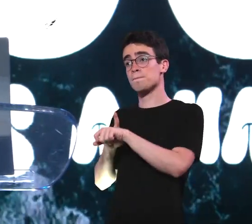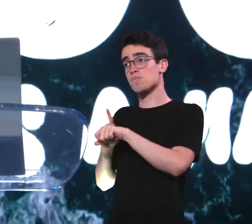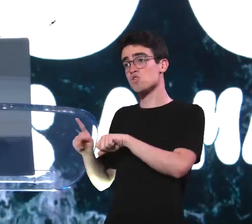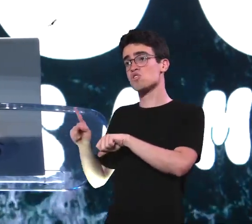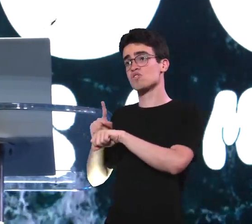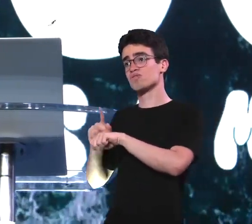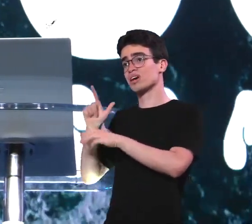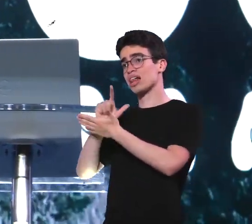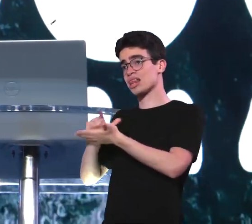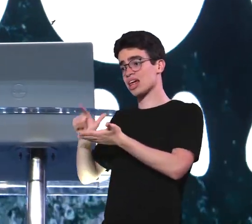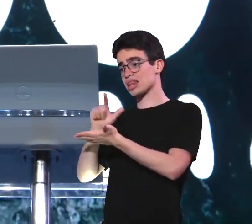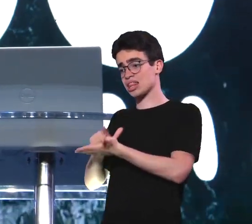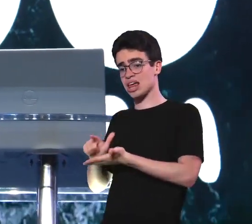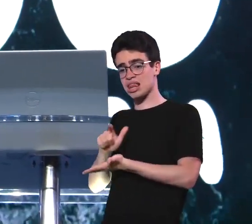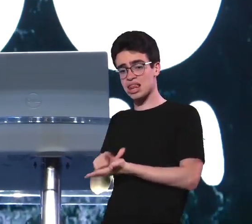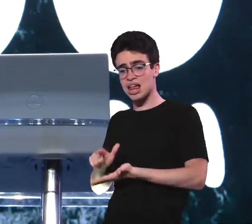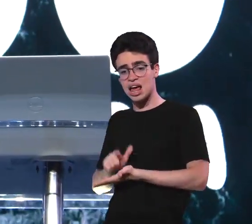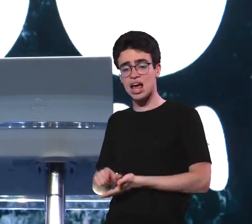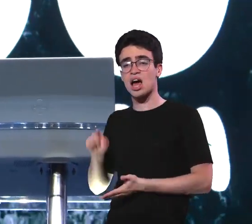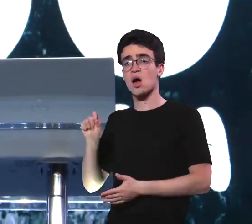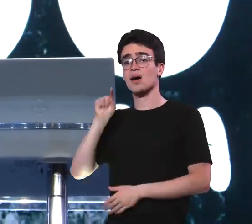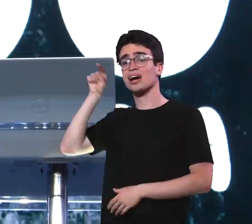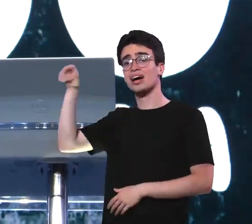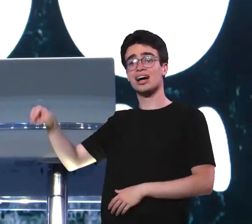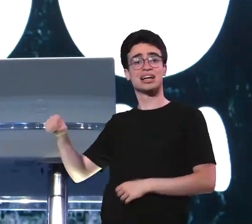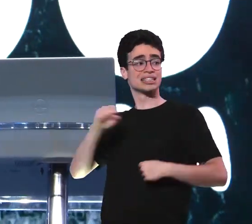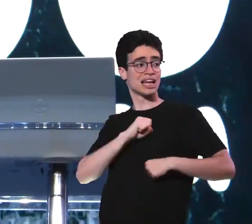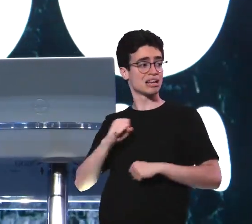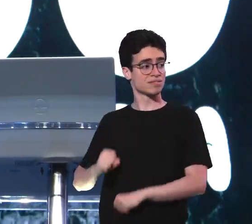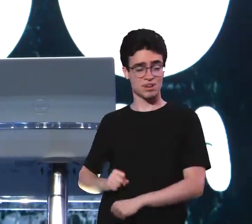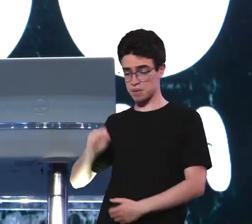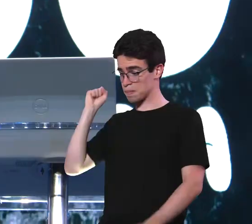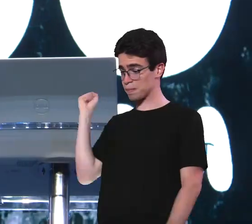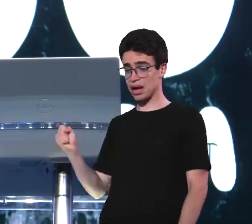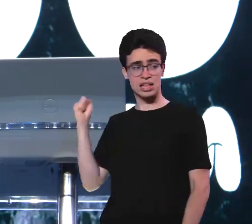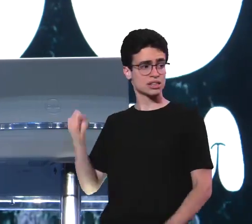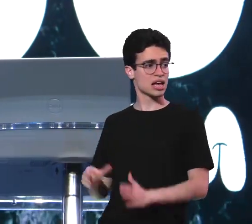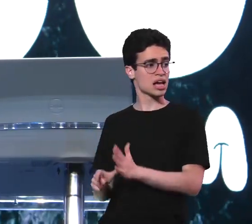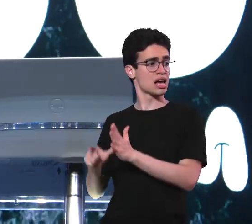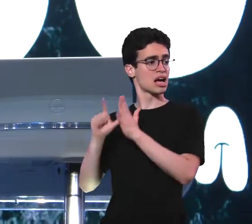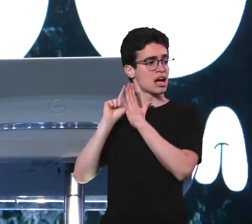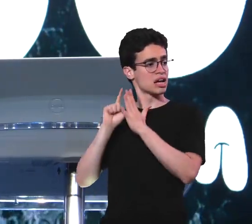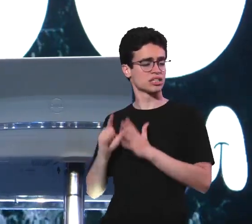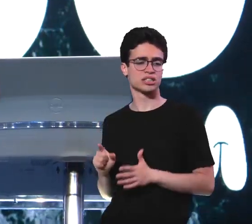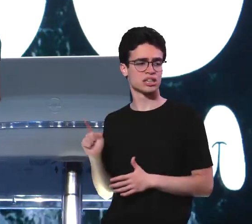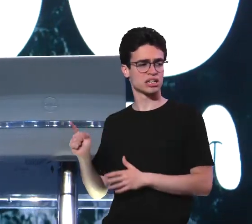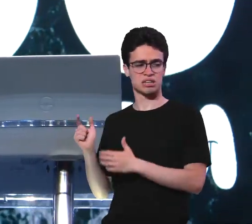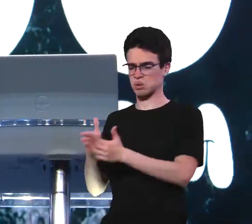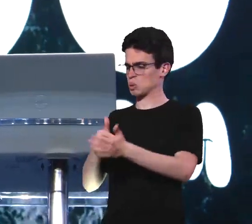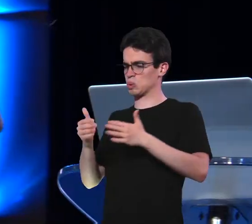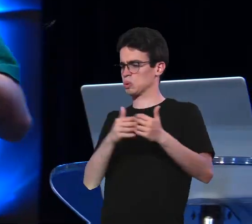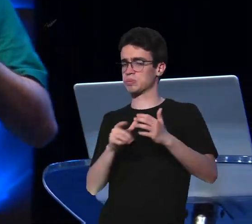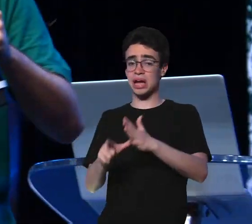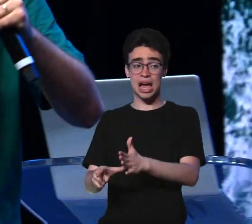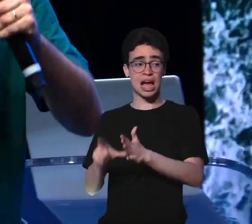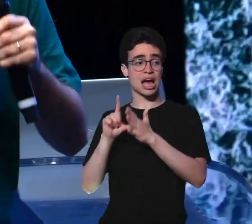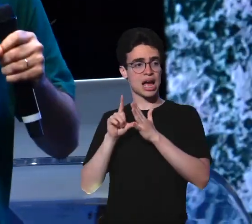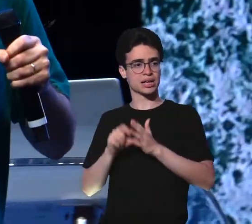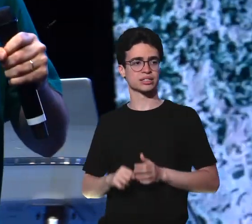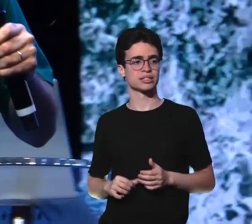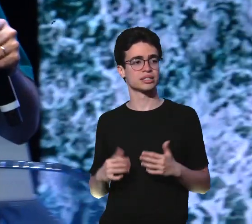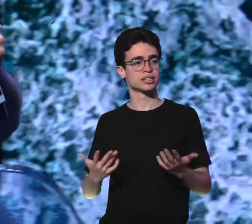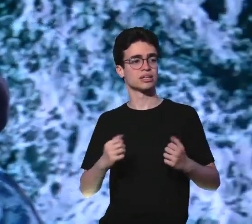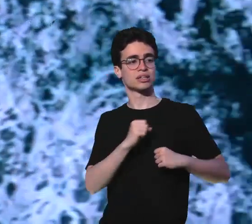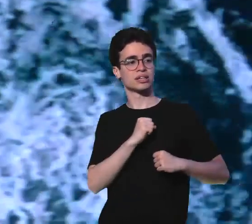purificações antes do ofício no templo, antes de sacrificar, antes de fazer qualquer coisa dentro do templo. Os sacerdotes iam para